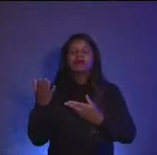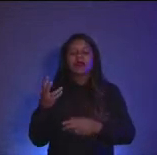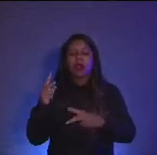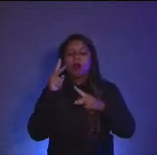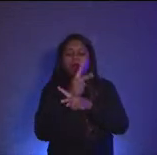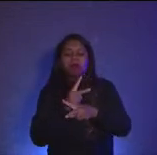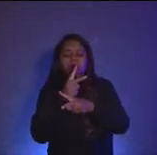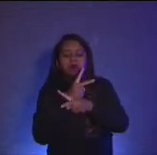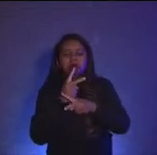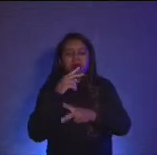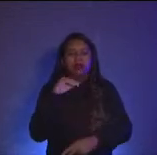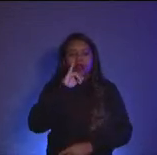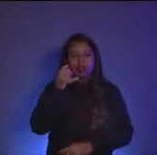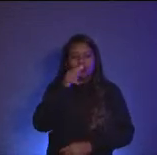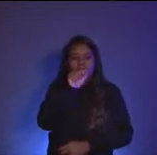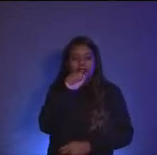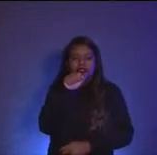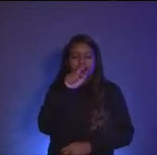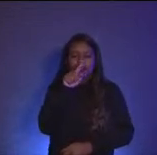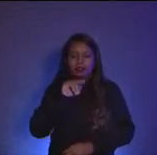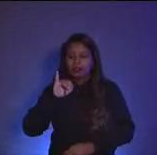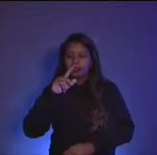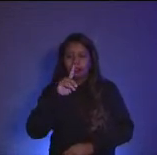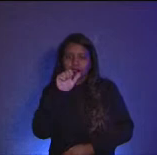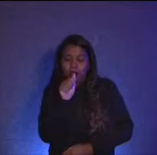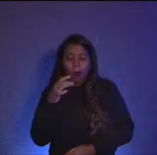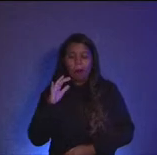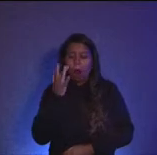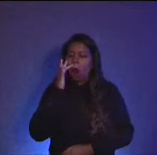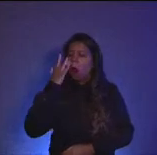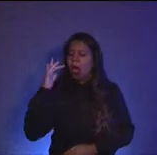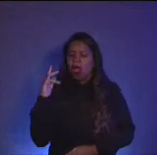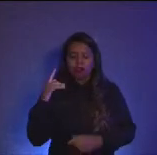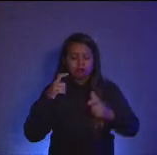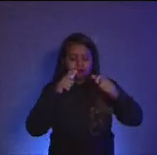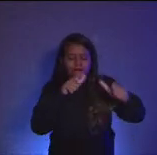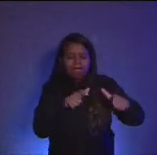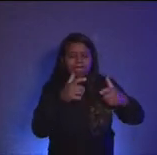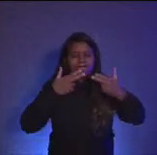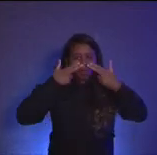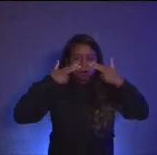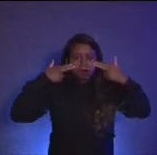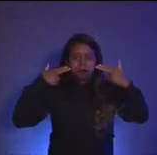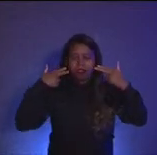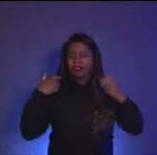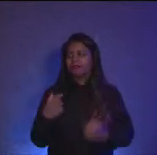quem é o empresário que lidera a corrida pelo ouro em terras indígenas. Bem-vinda, Marina.